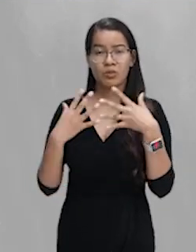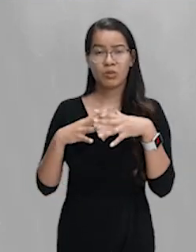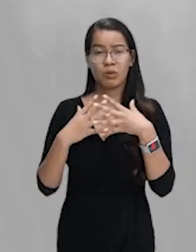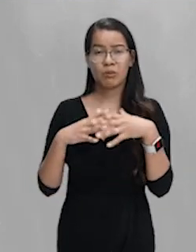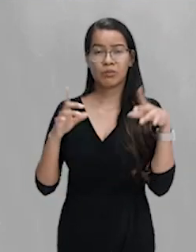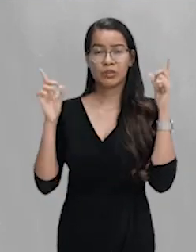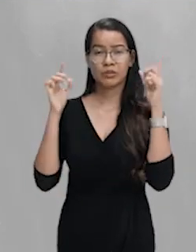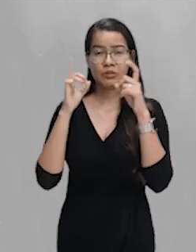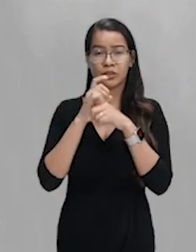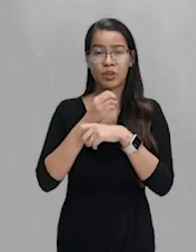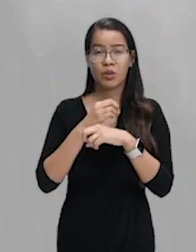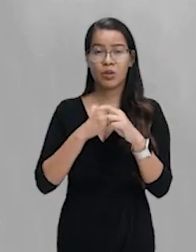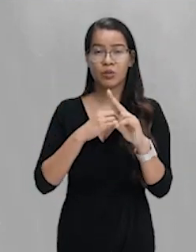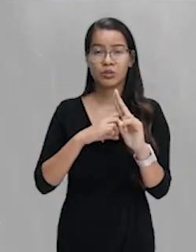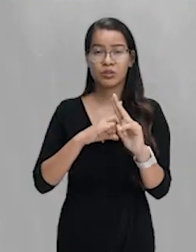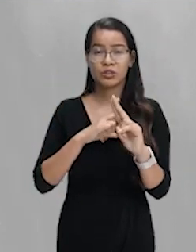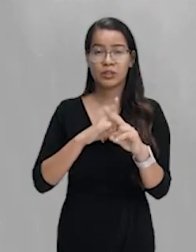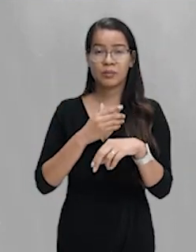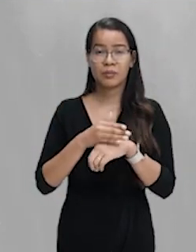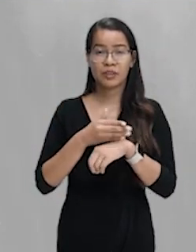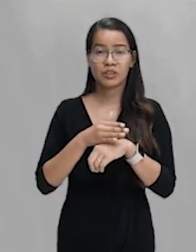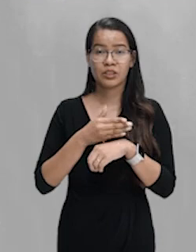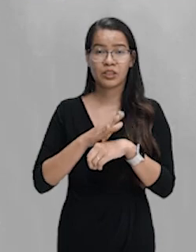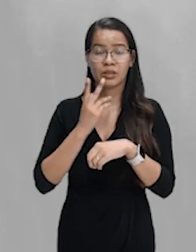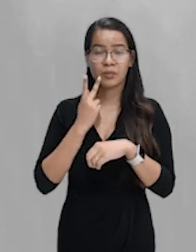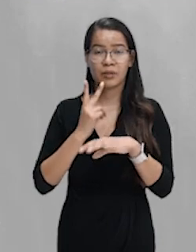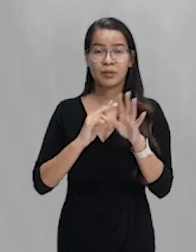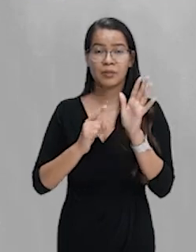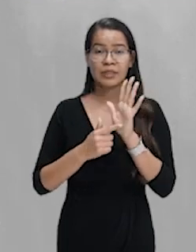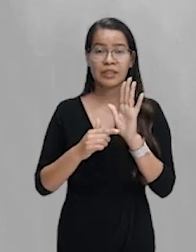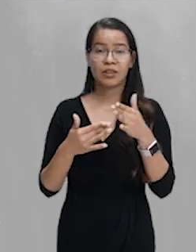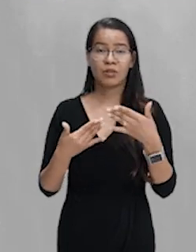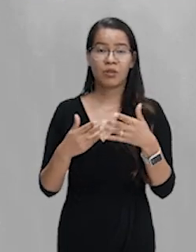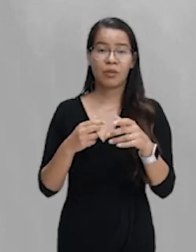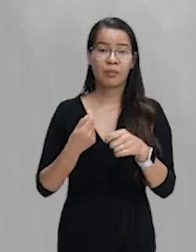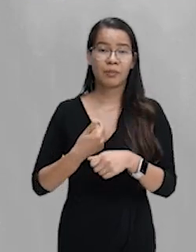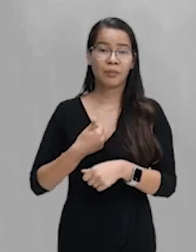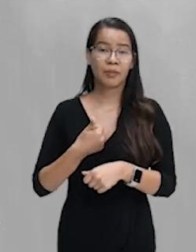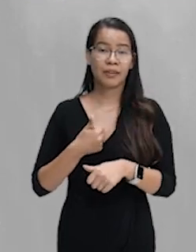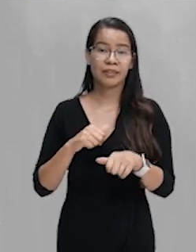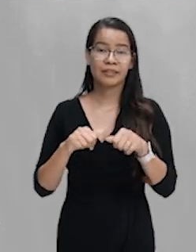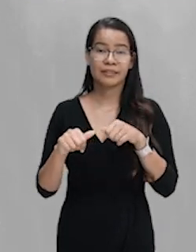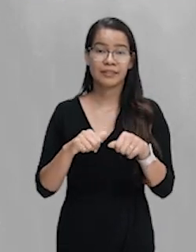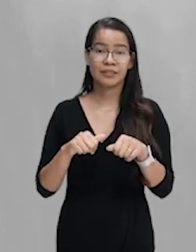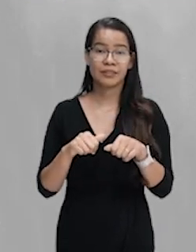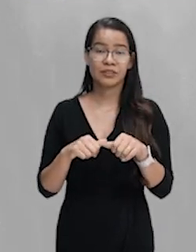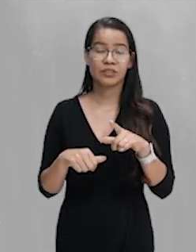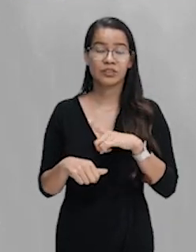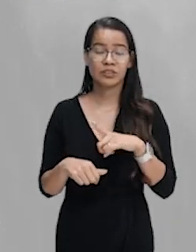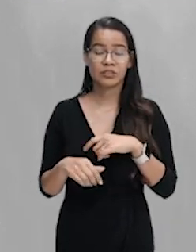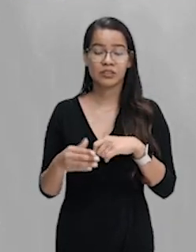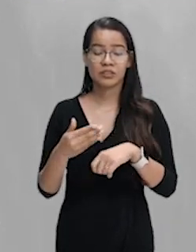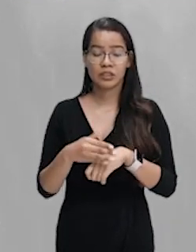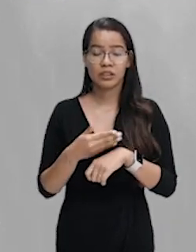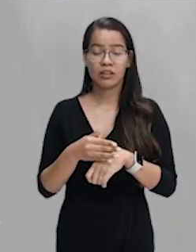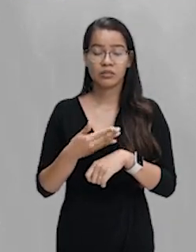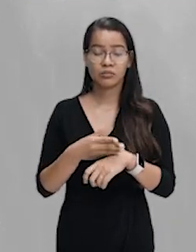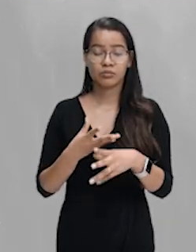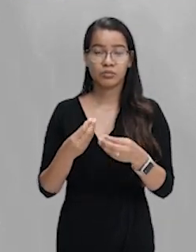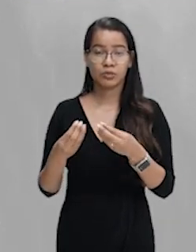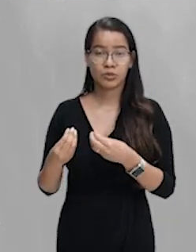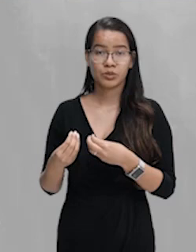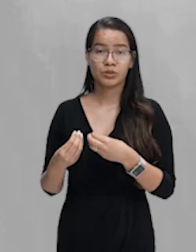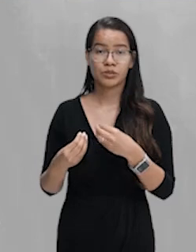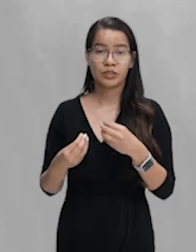ela havia praticado muito para apresentar? Qual foi a primeira ação dela? Ela havia treinado bastante,